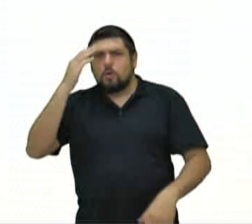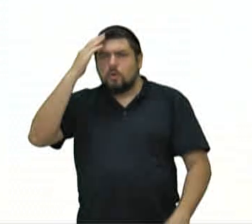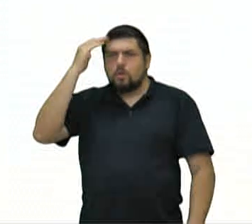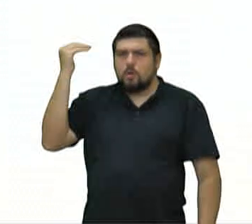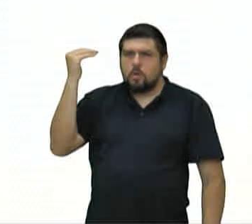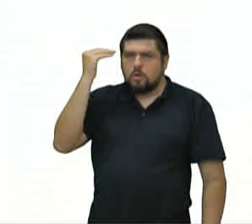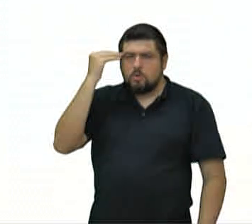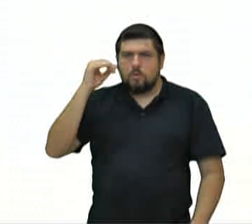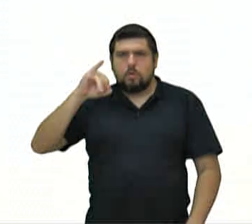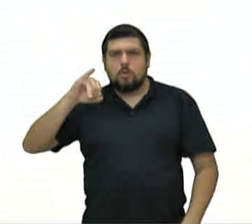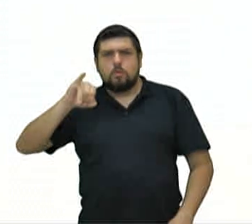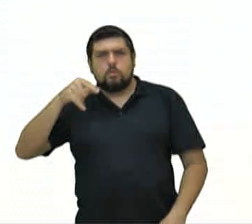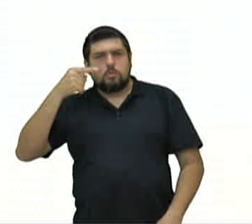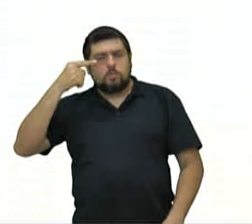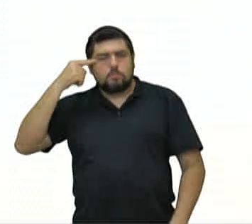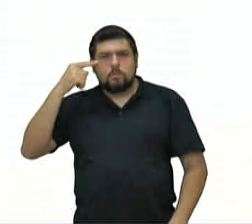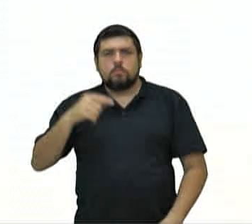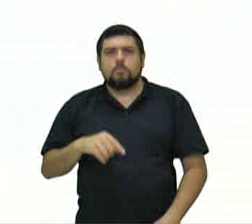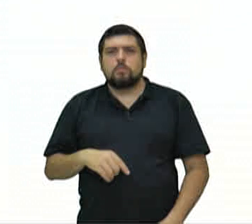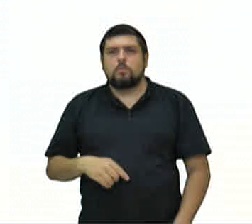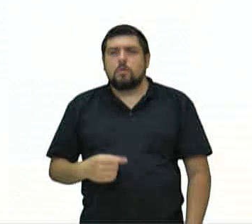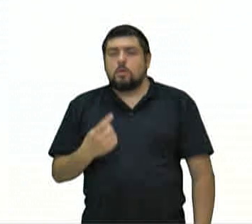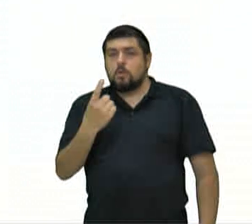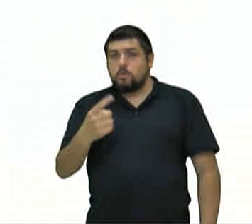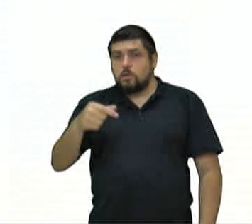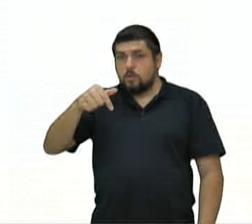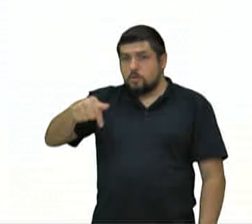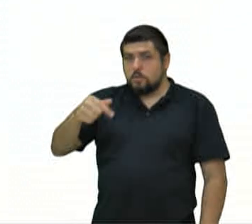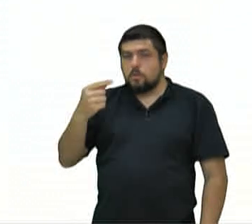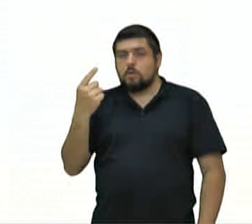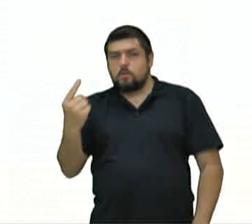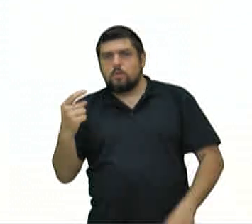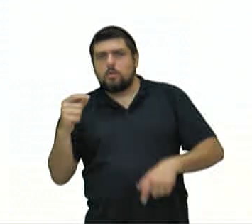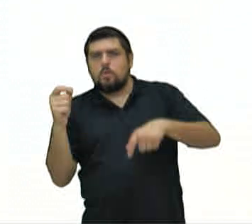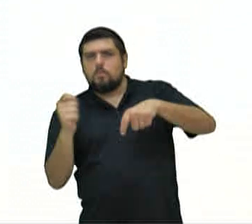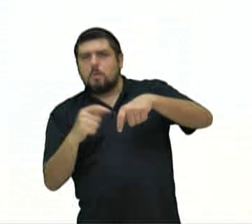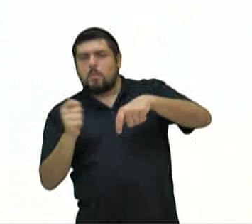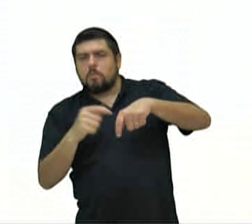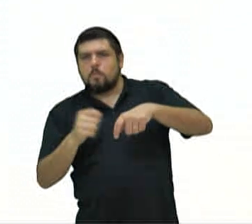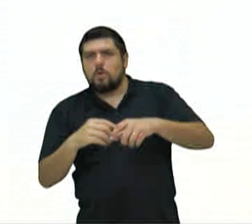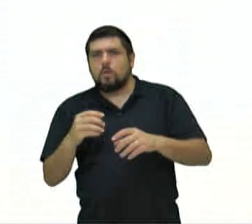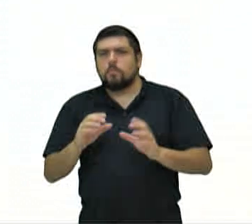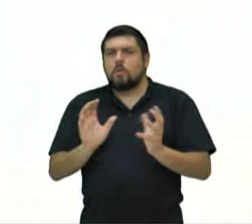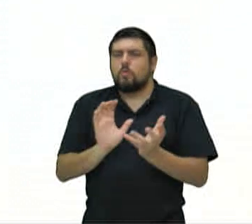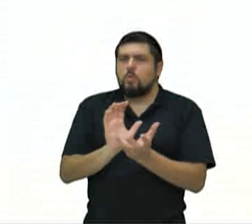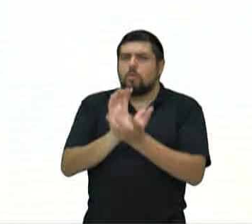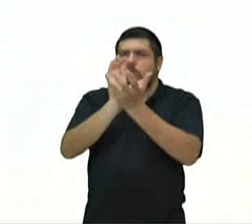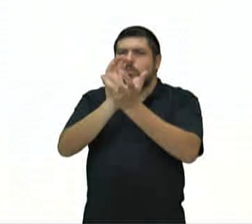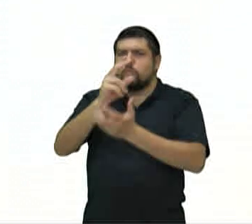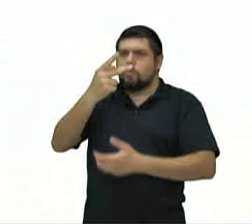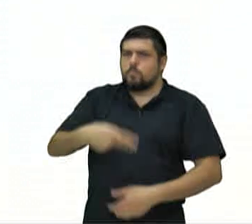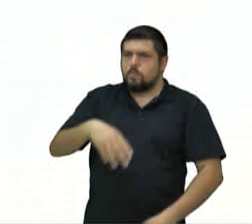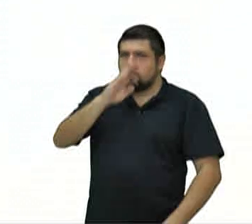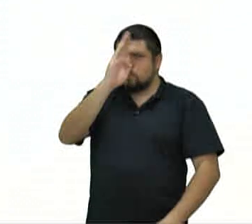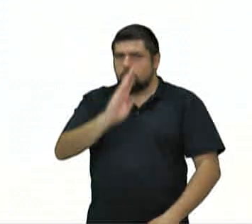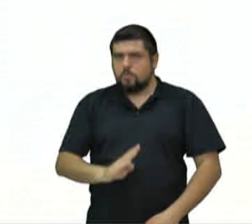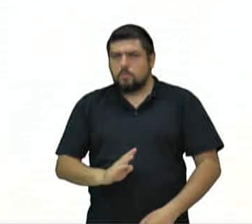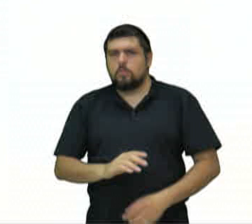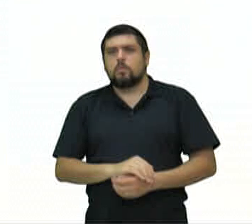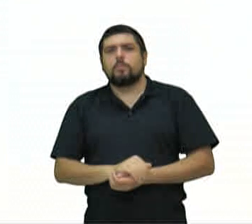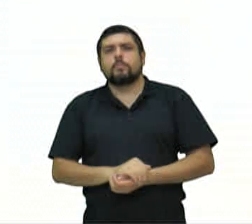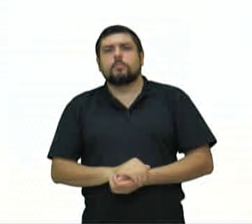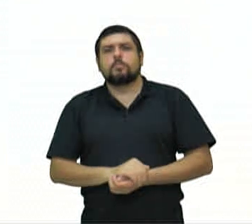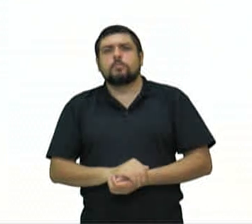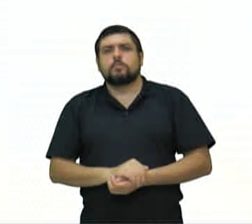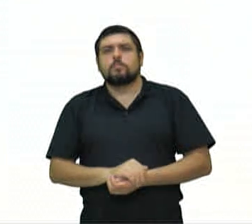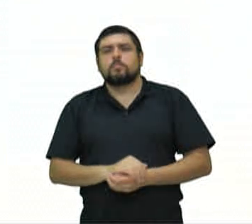e 171 gols na Copa do Mundo do Brasil, que aconteceu em 2014. Então, foi o total de gols que aconteceram